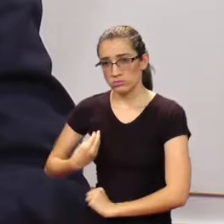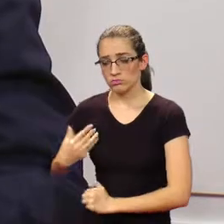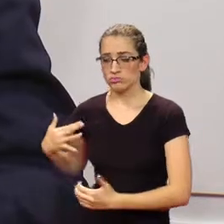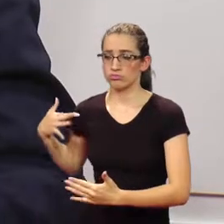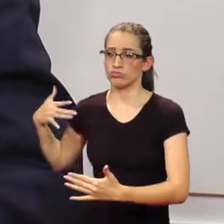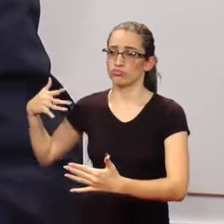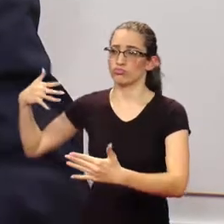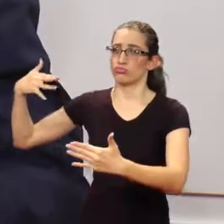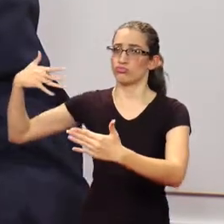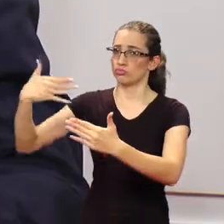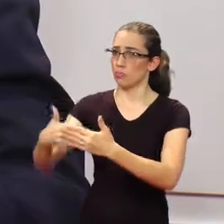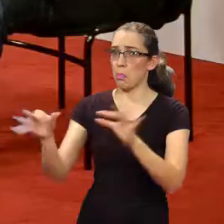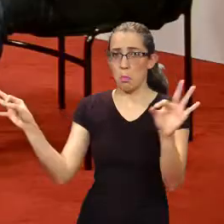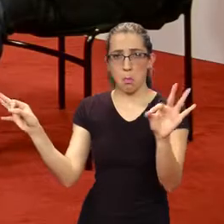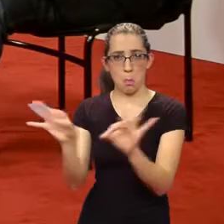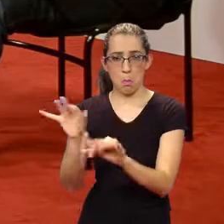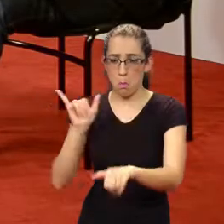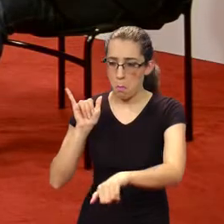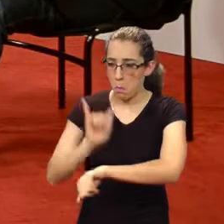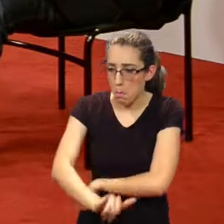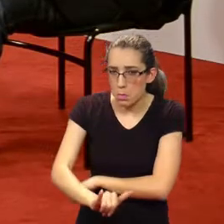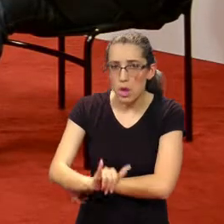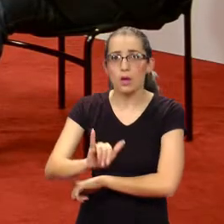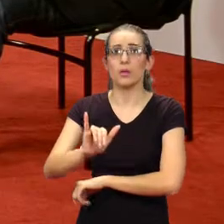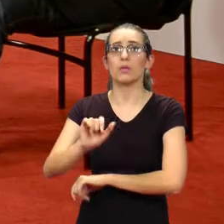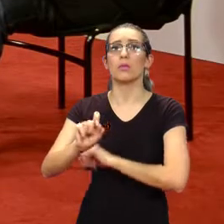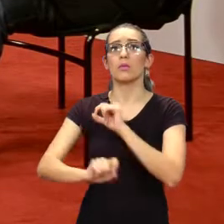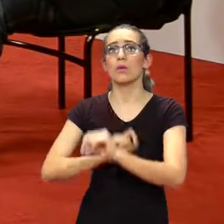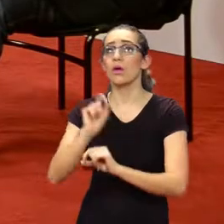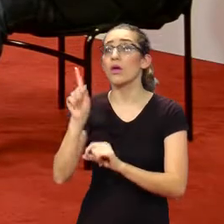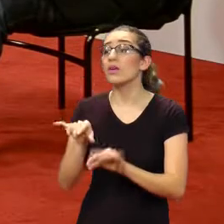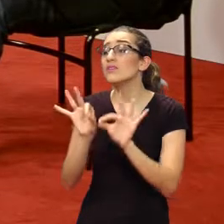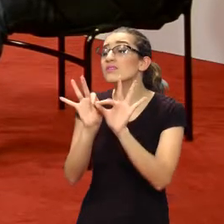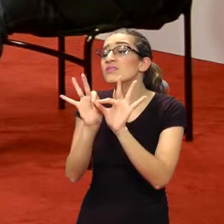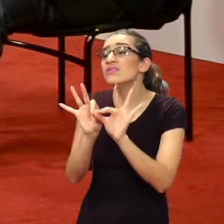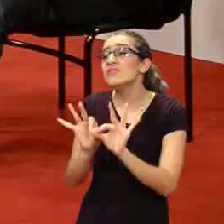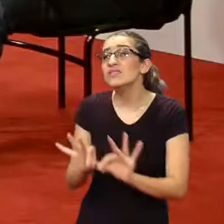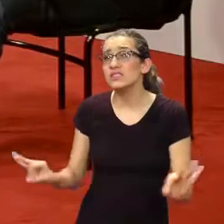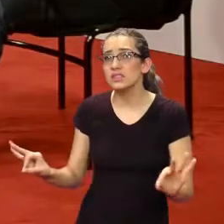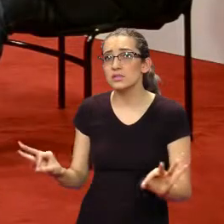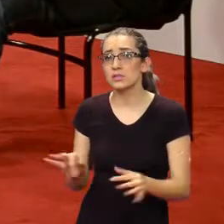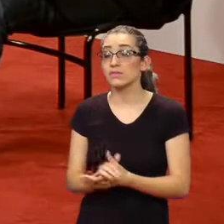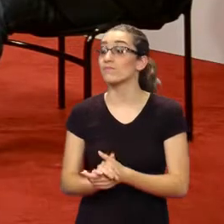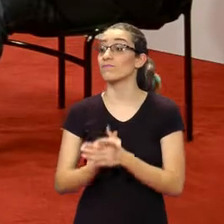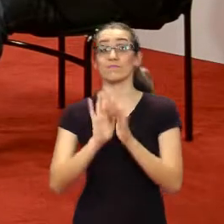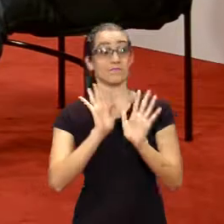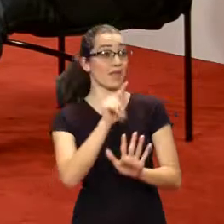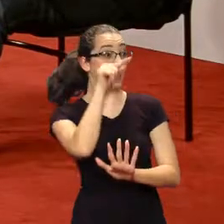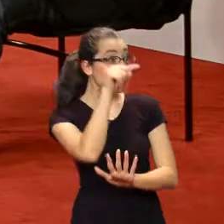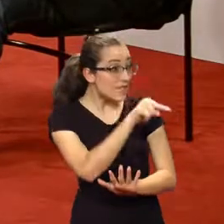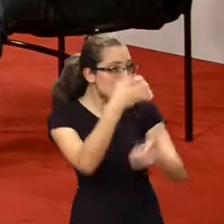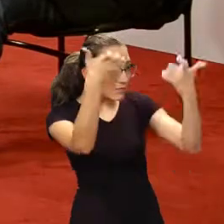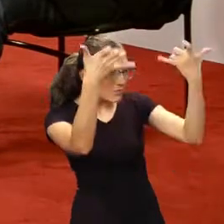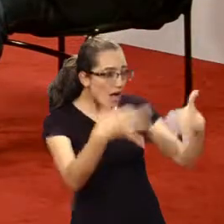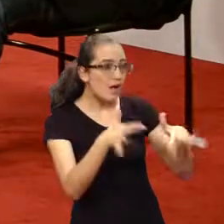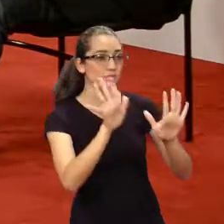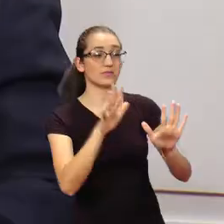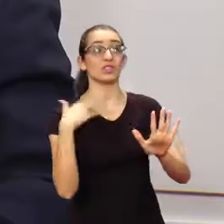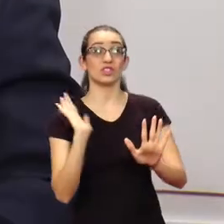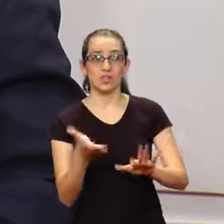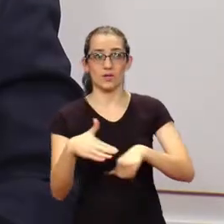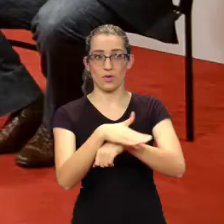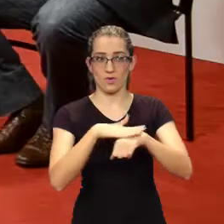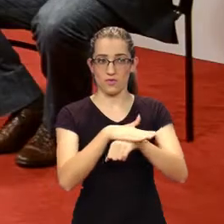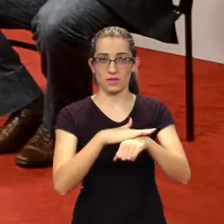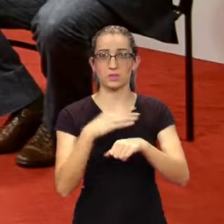existência, sem nenhuma sequela em relação ao processo, são razoavelmente simples. Pois é, sobre essas medidas a